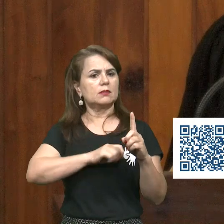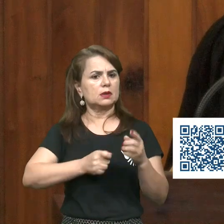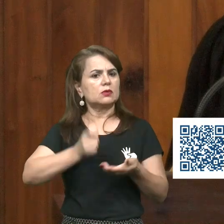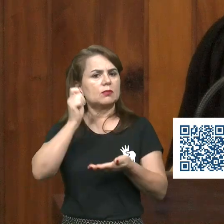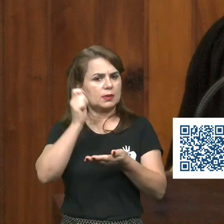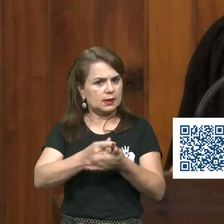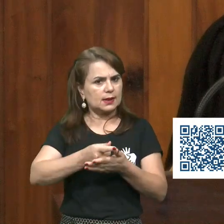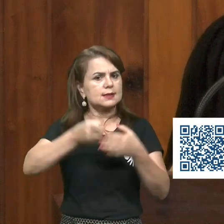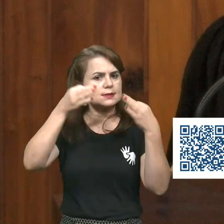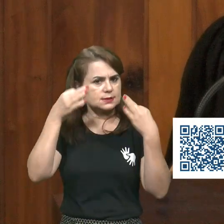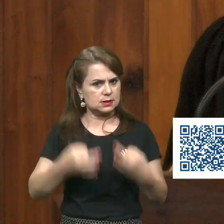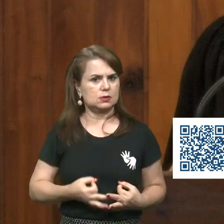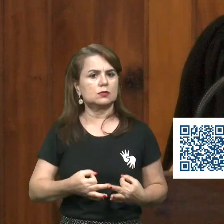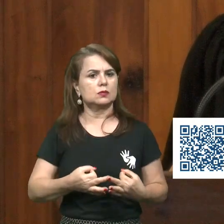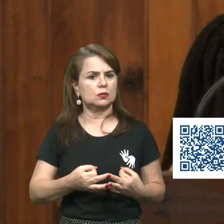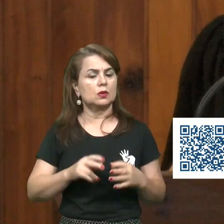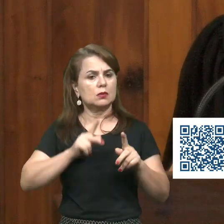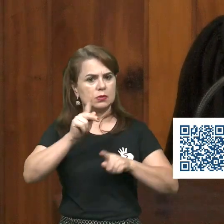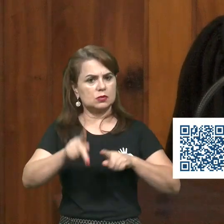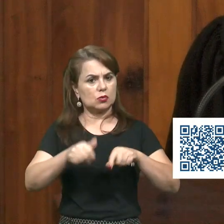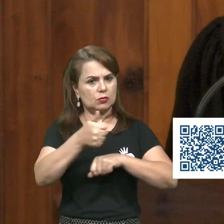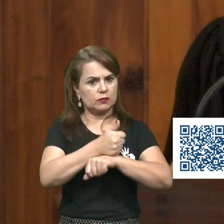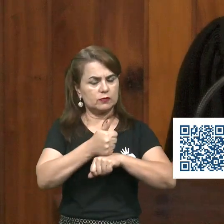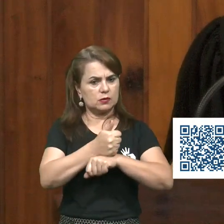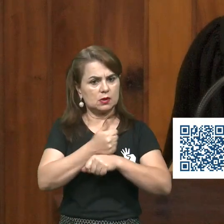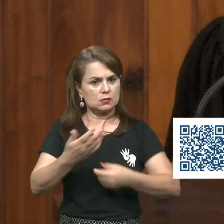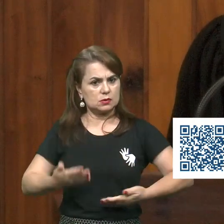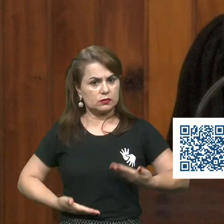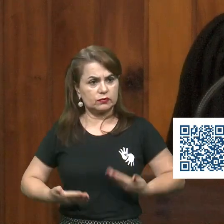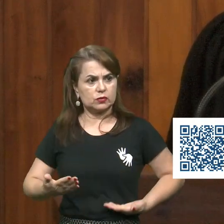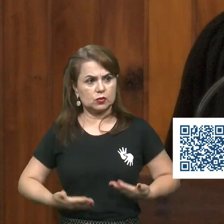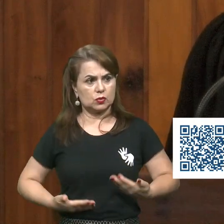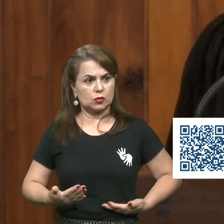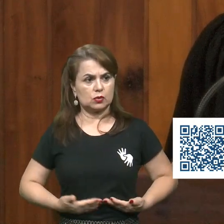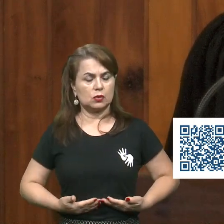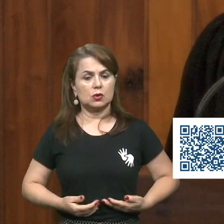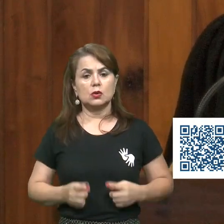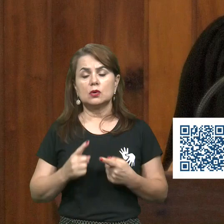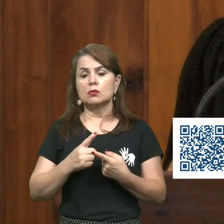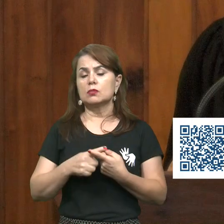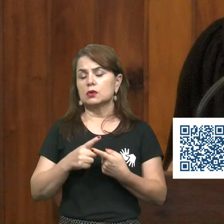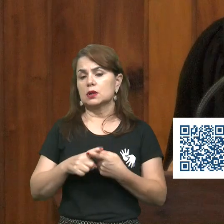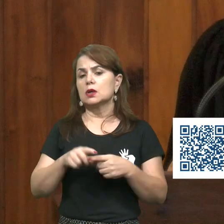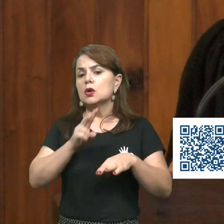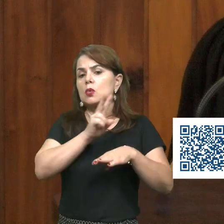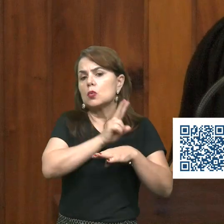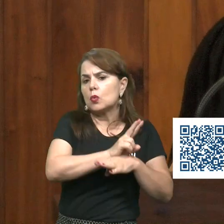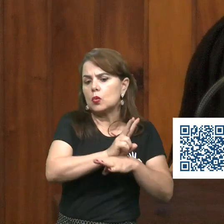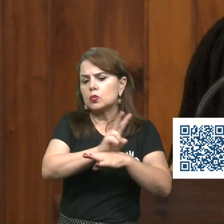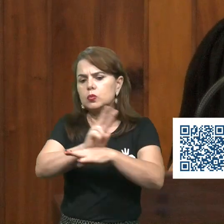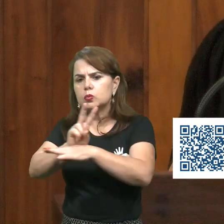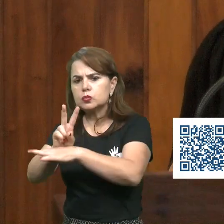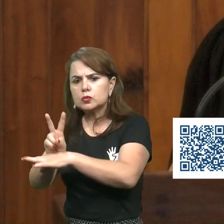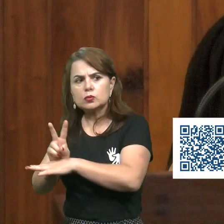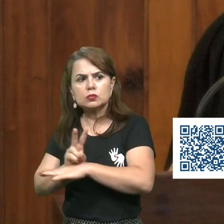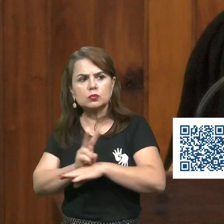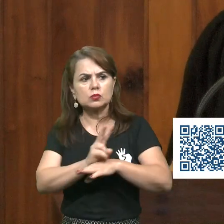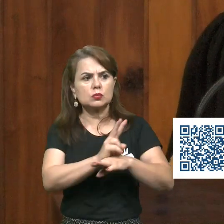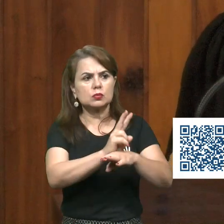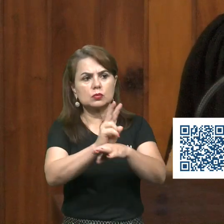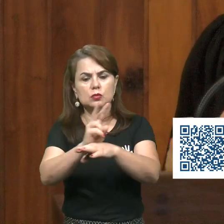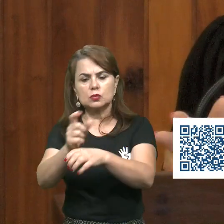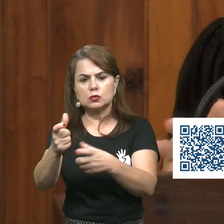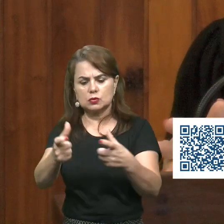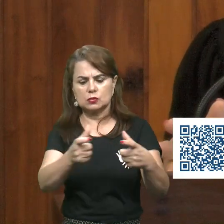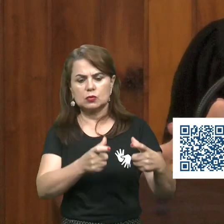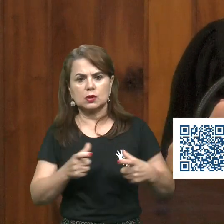horas para os nossos servidores. Porque são eles, novamente, que estão zelando, cuidando, protegendo, enfim. É,